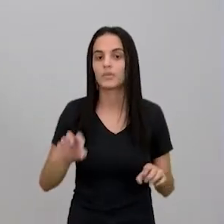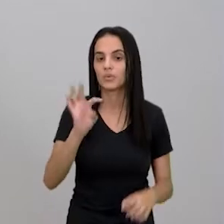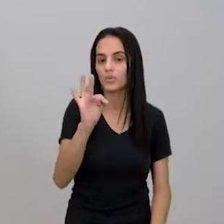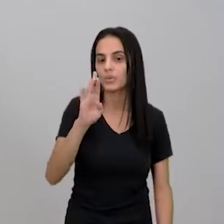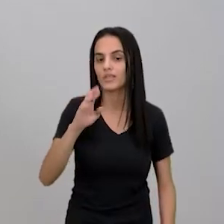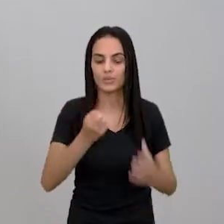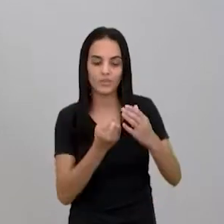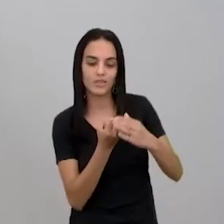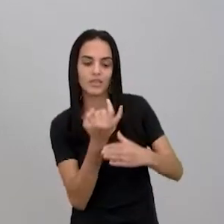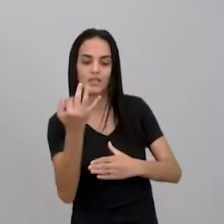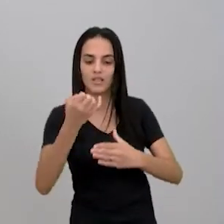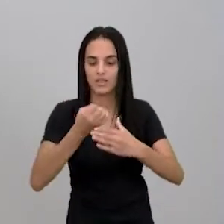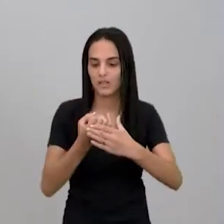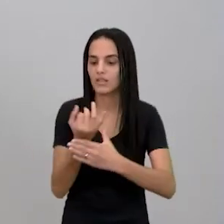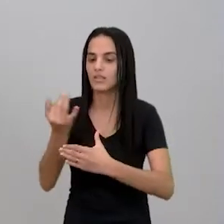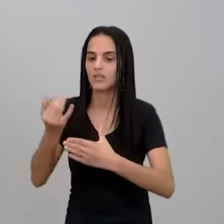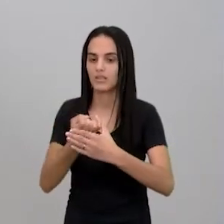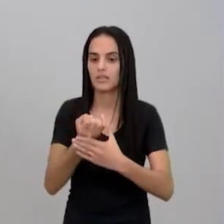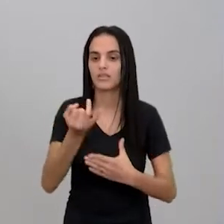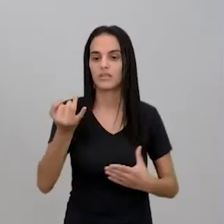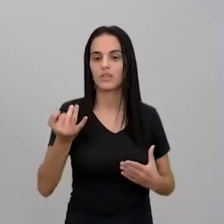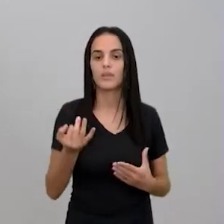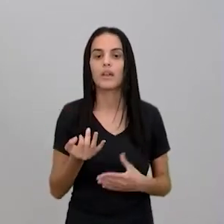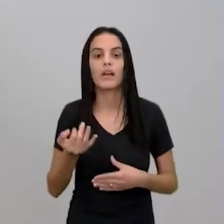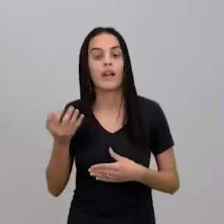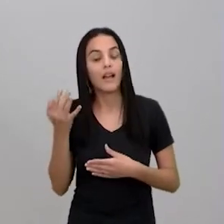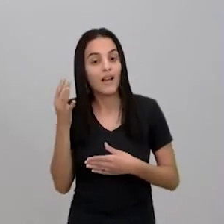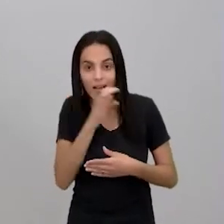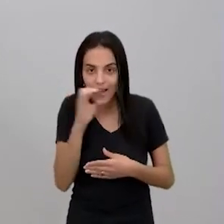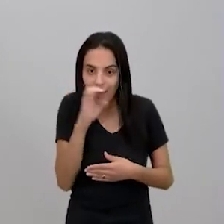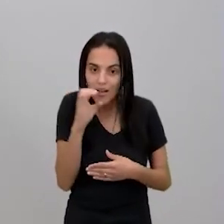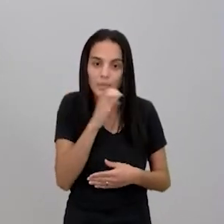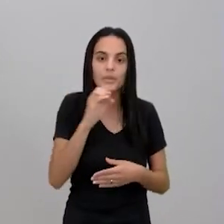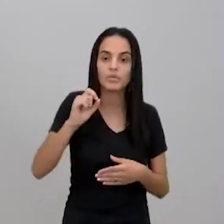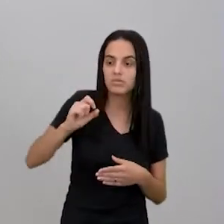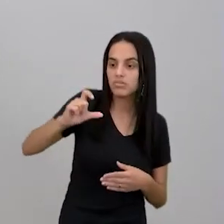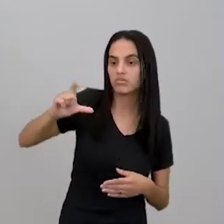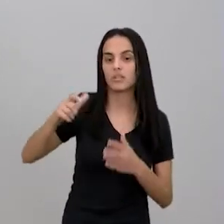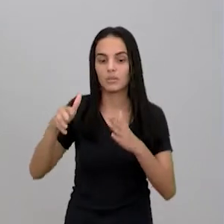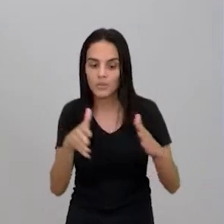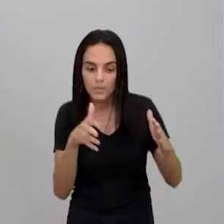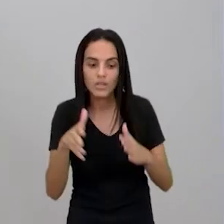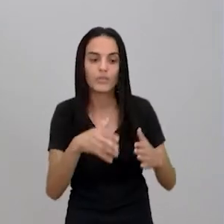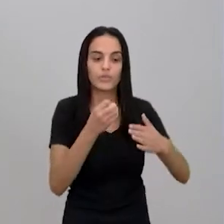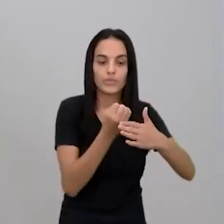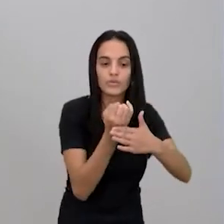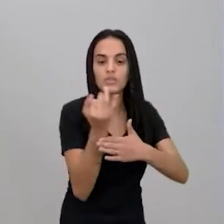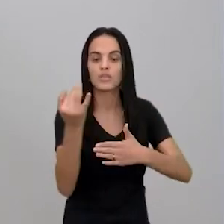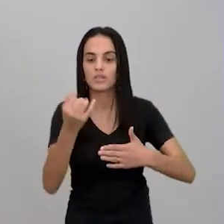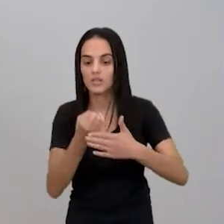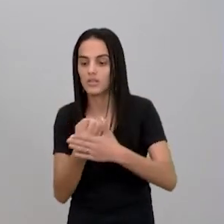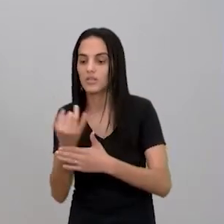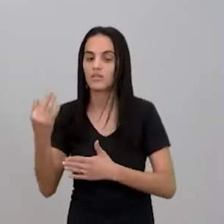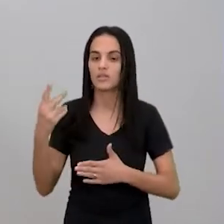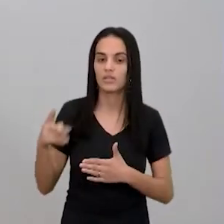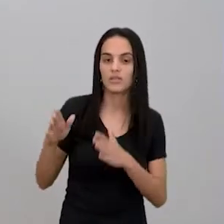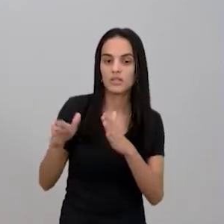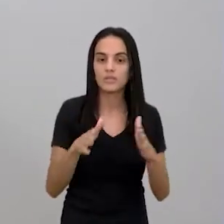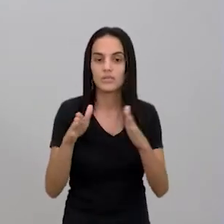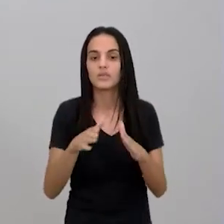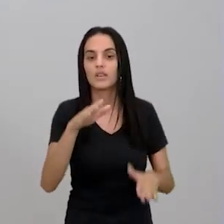estruturantes, né, tá aparecendo aí na tela para vocês, mas são as habilidades referentes à investigação científica. Então, investigar e analisar